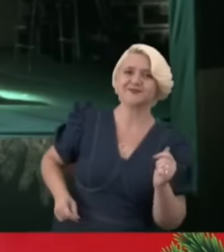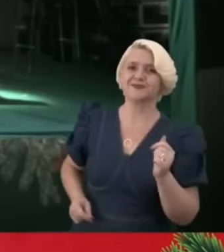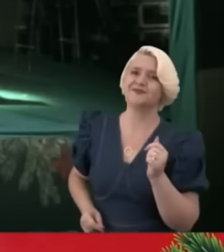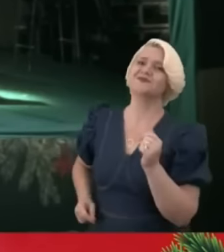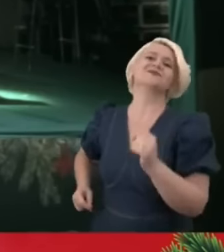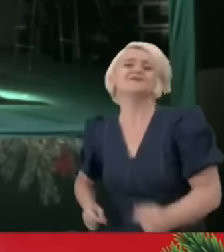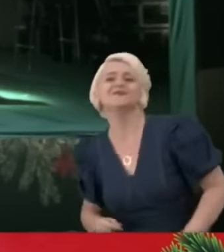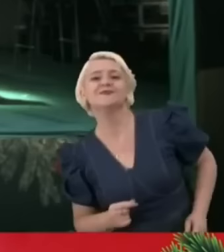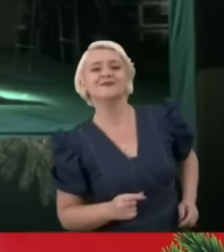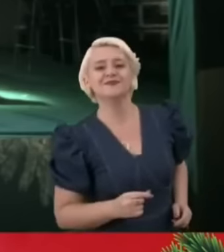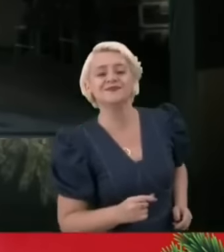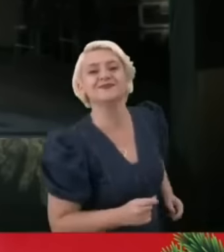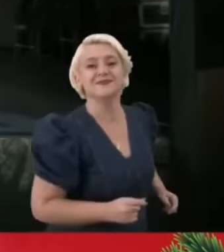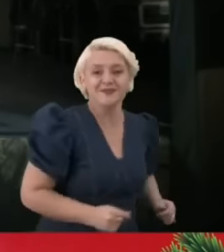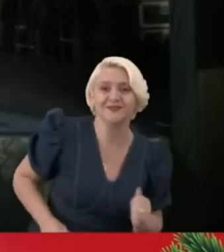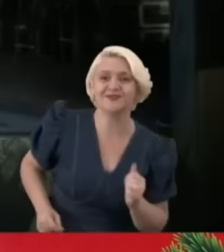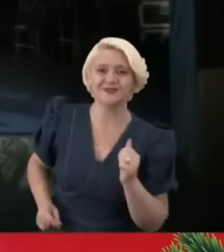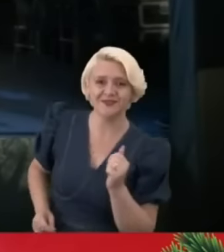pescar o quê?